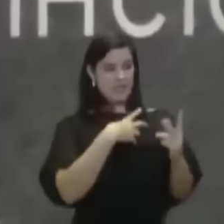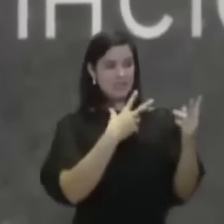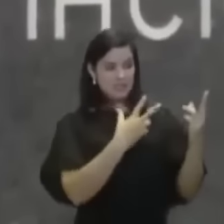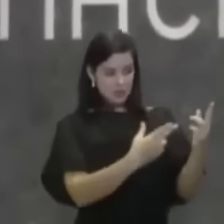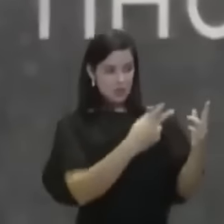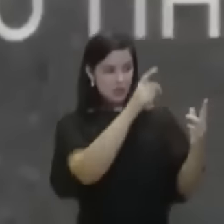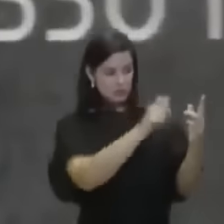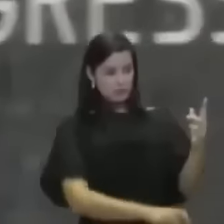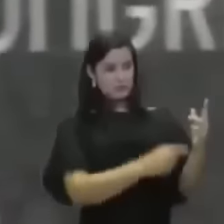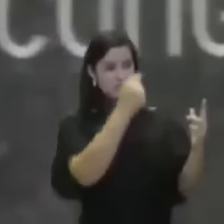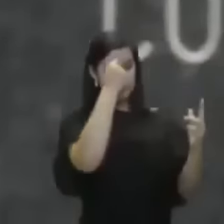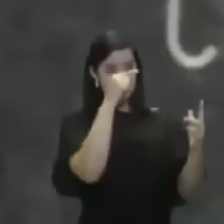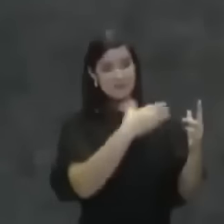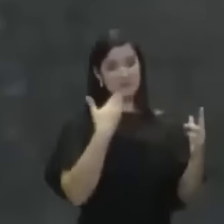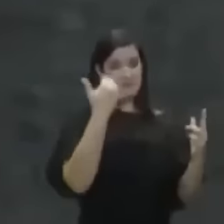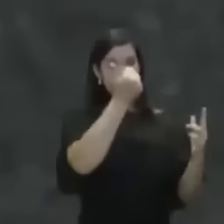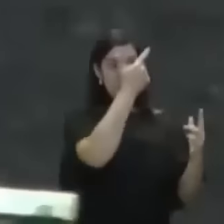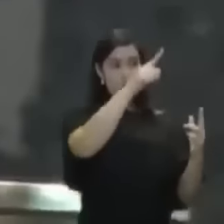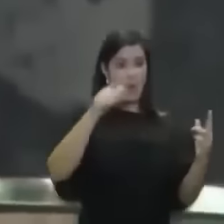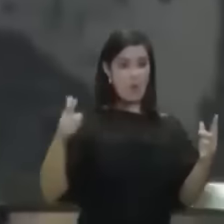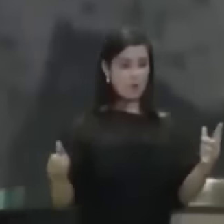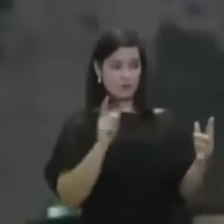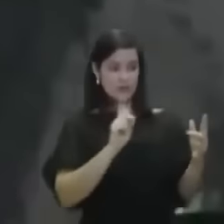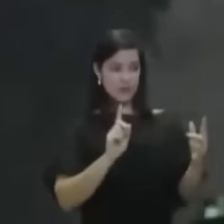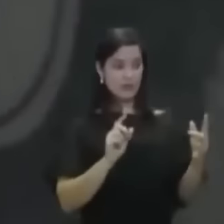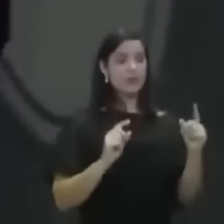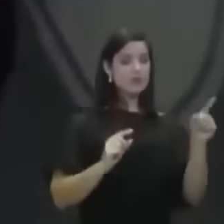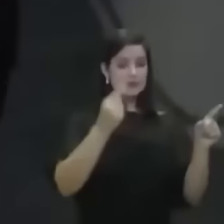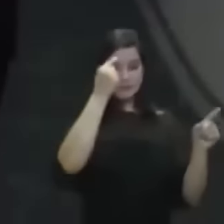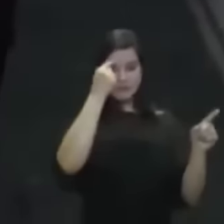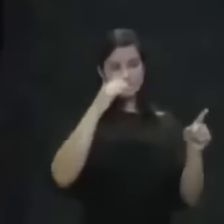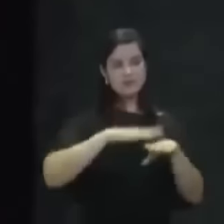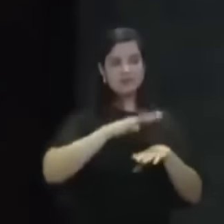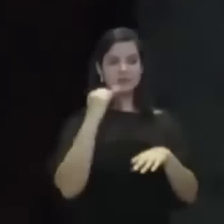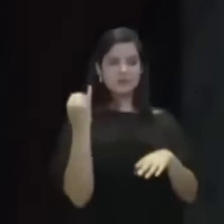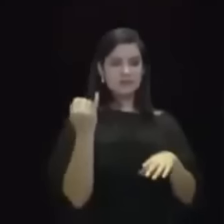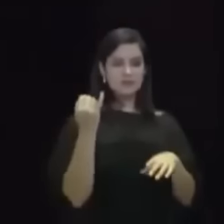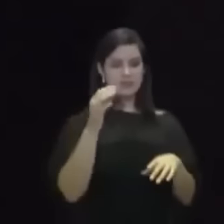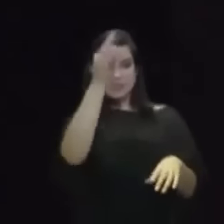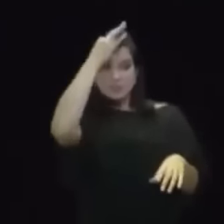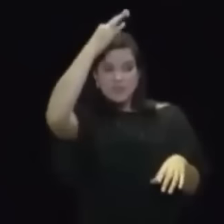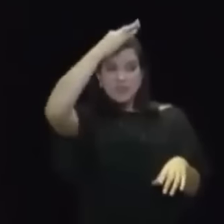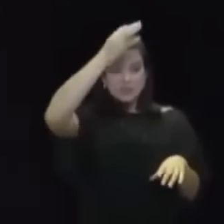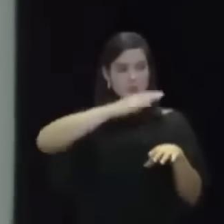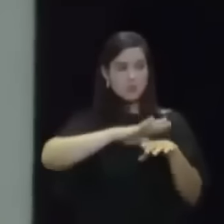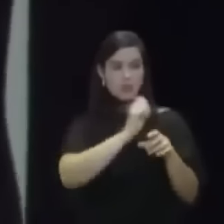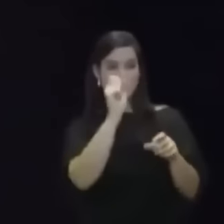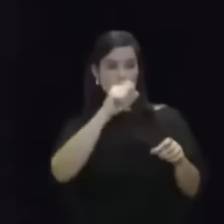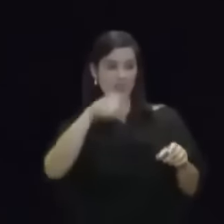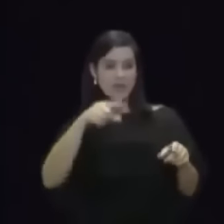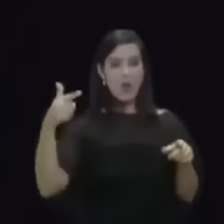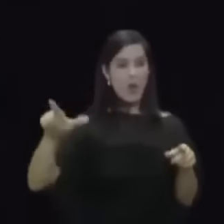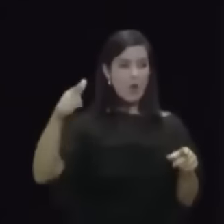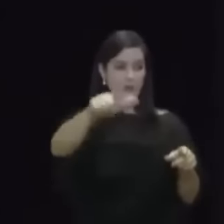respeito? Tu ainda pensas que tu és melhor do que os outros? Tu ainda pensas que tu és mais espiritual do que os outros? Tu ainda pensas que tu és mais crente que os outros? Tu